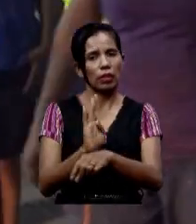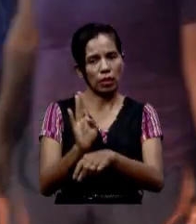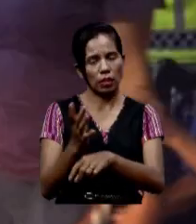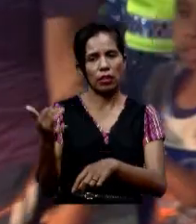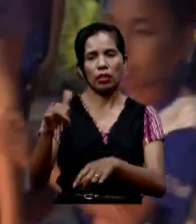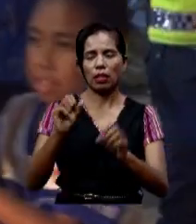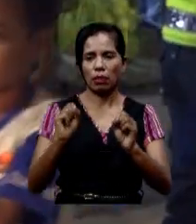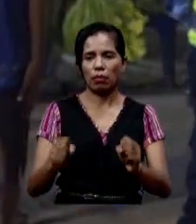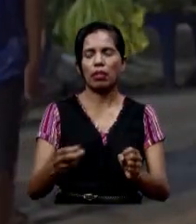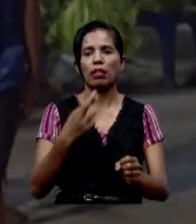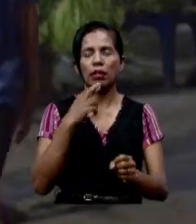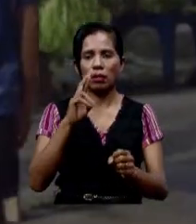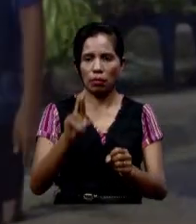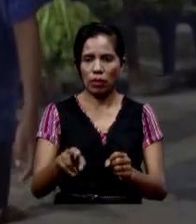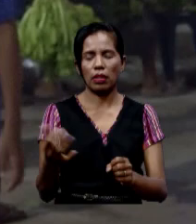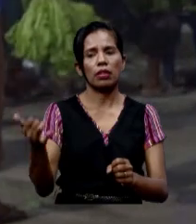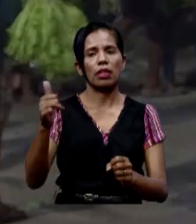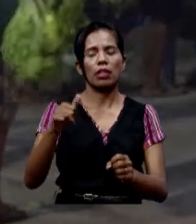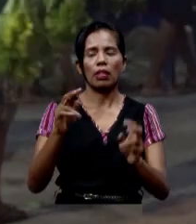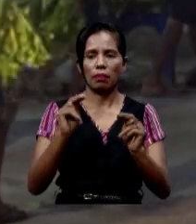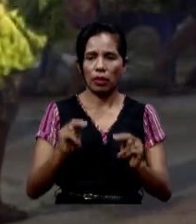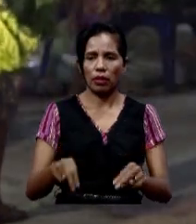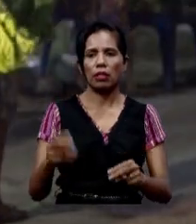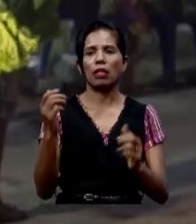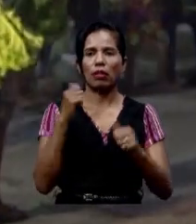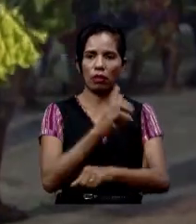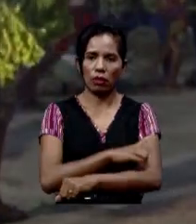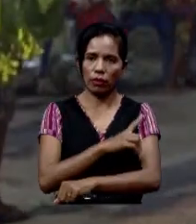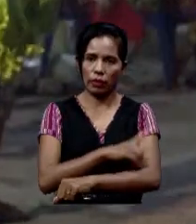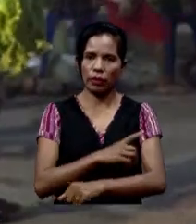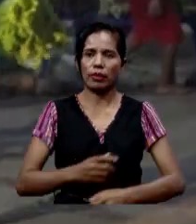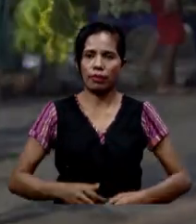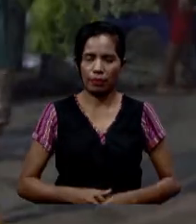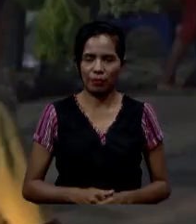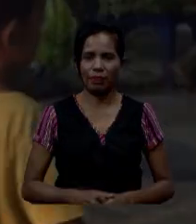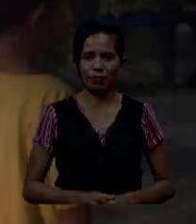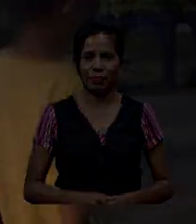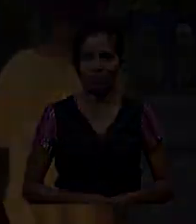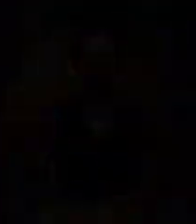Sira vele responde ba Sira nia necessidade lor lorong nian. Equipa cobertura, Zemen.